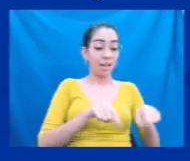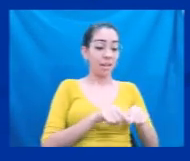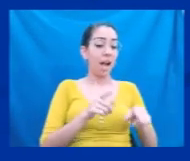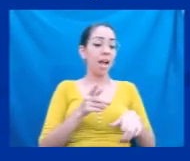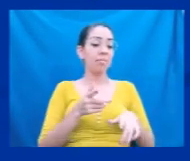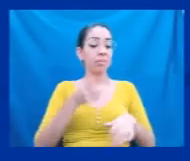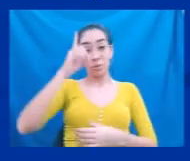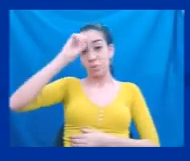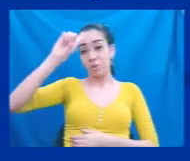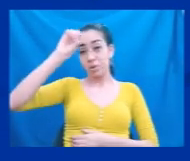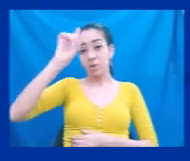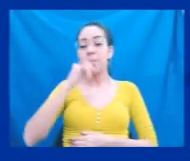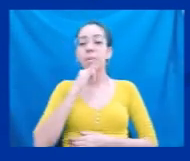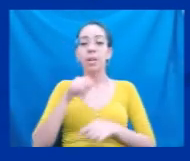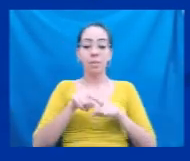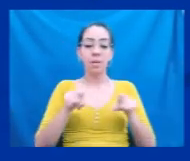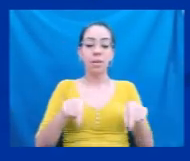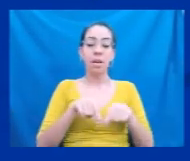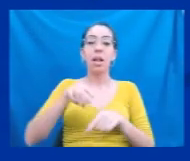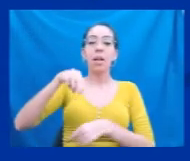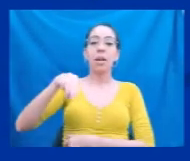no laboratório de microbiologia ambiental, a gente tem